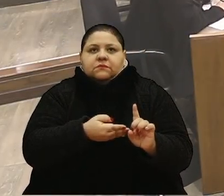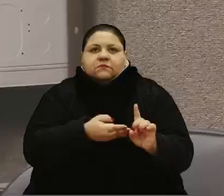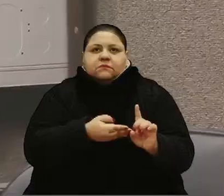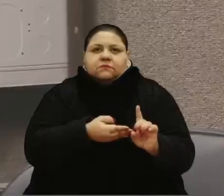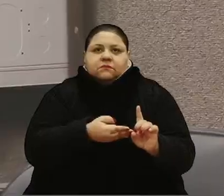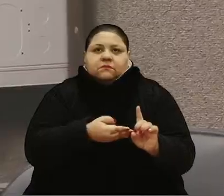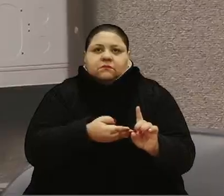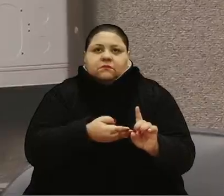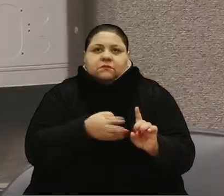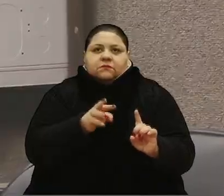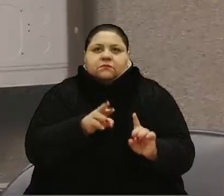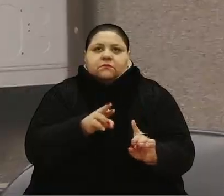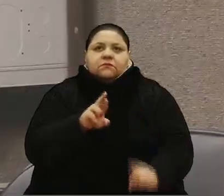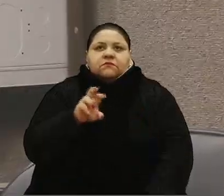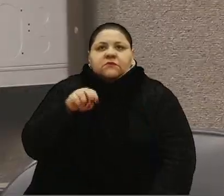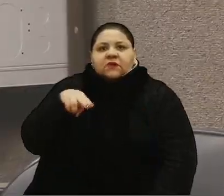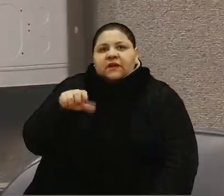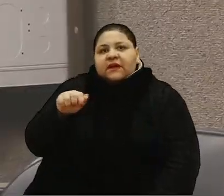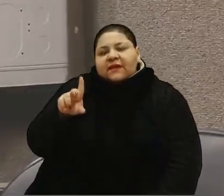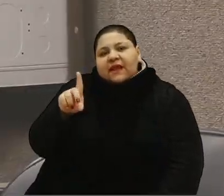ao senhor Renato Modena,